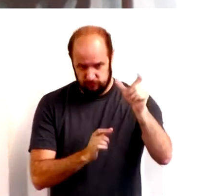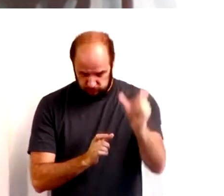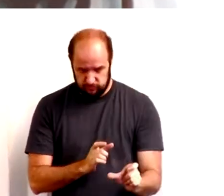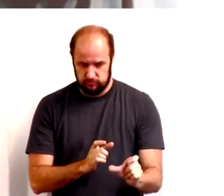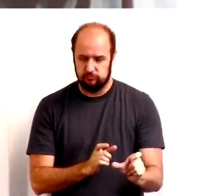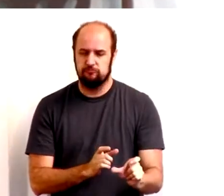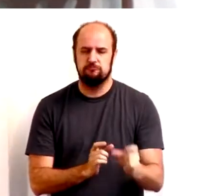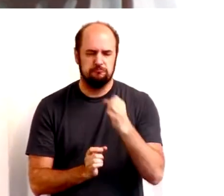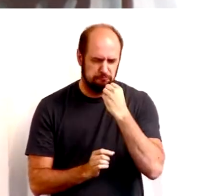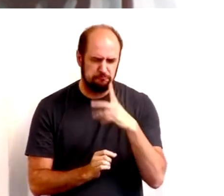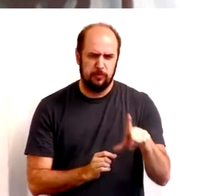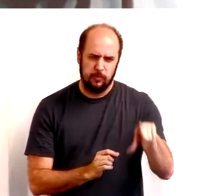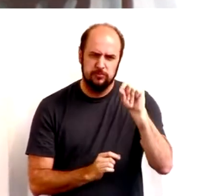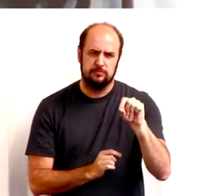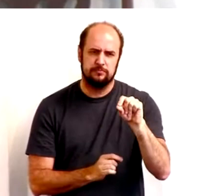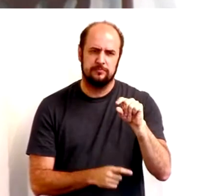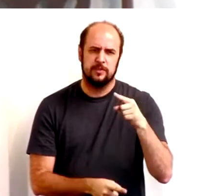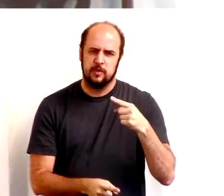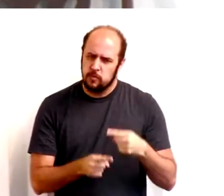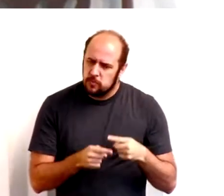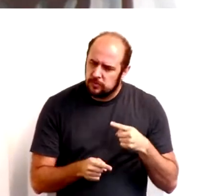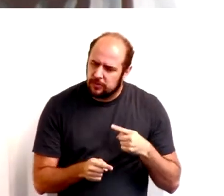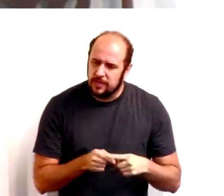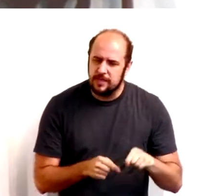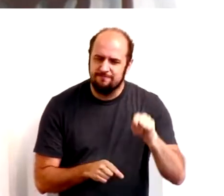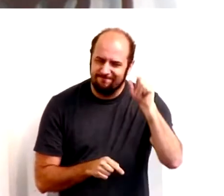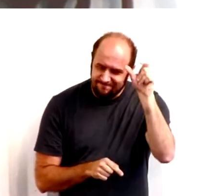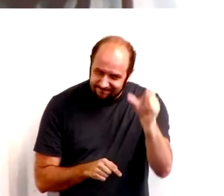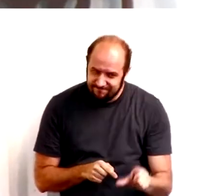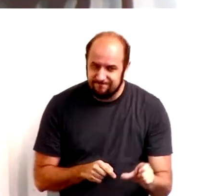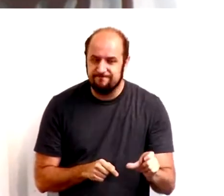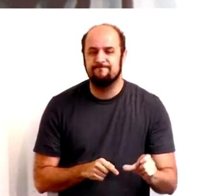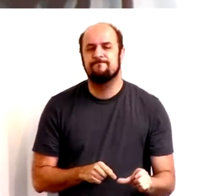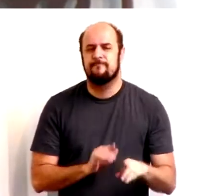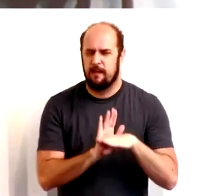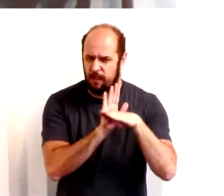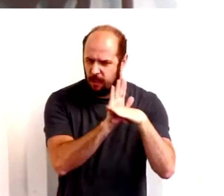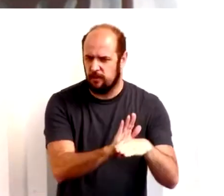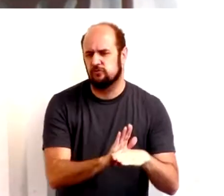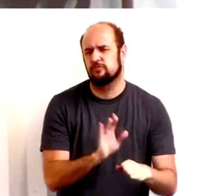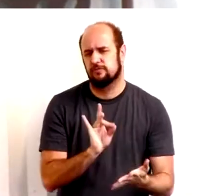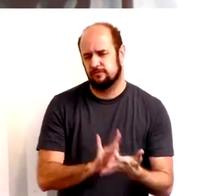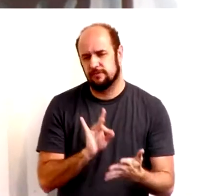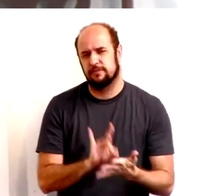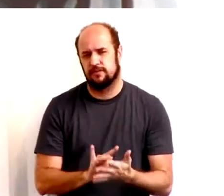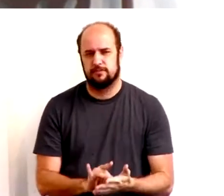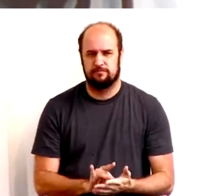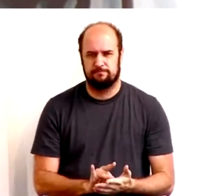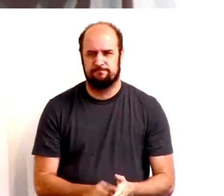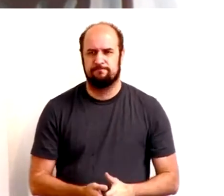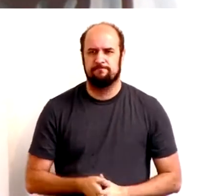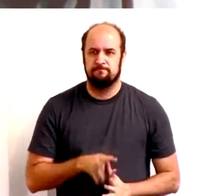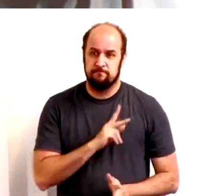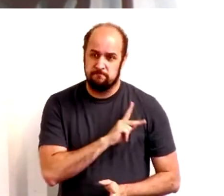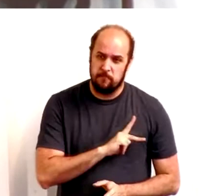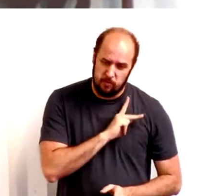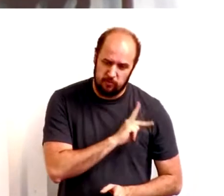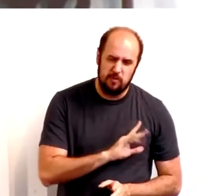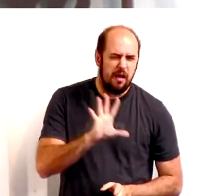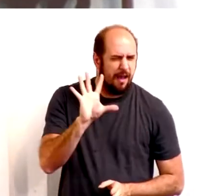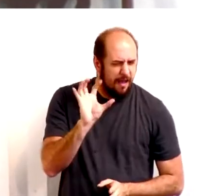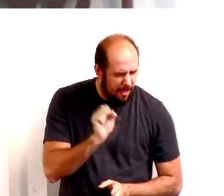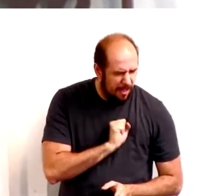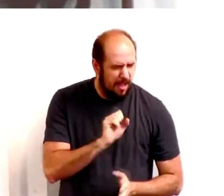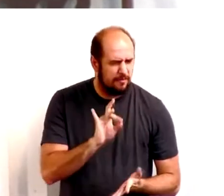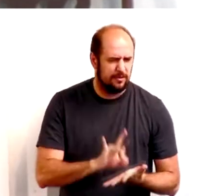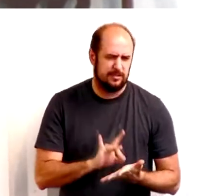boa, porque ele foi para Paulo um grande cooperador, um irmão muito